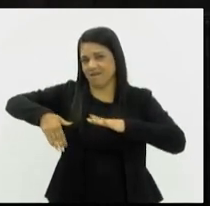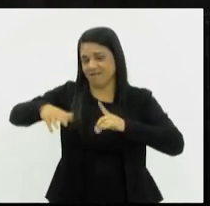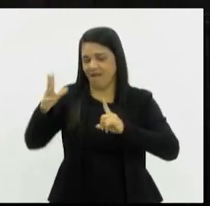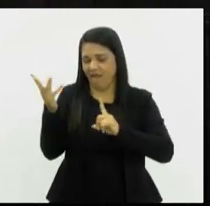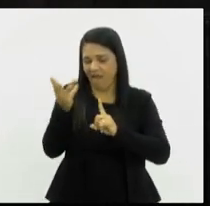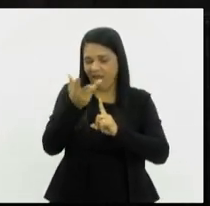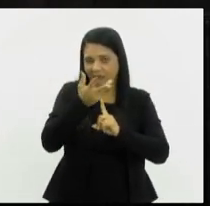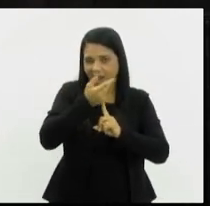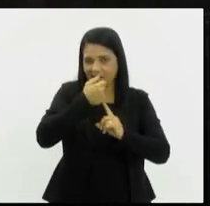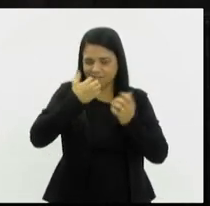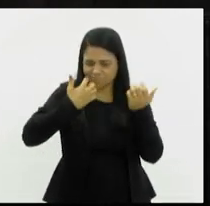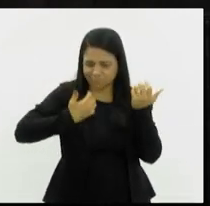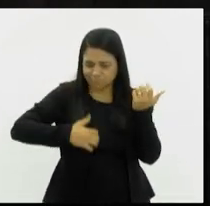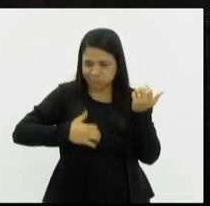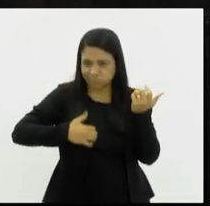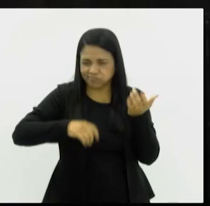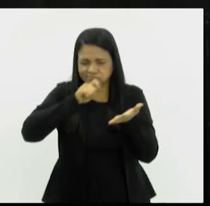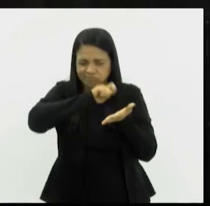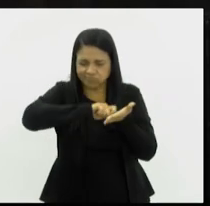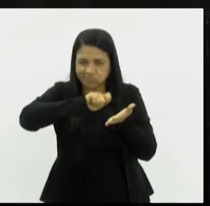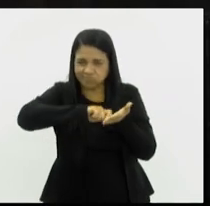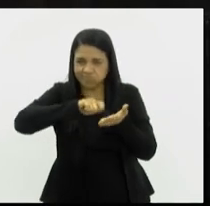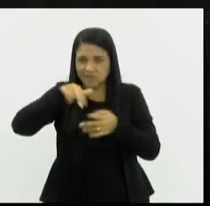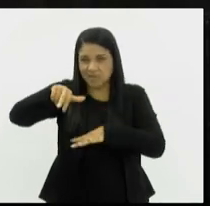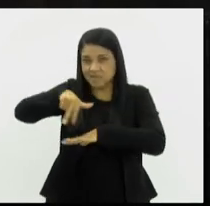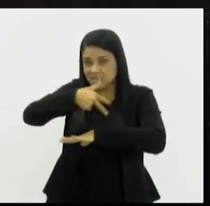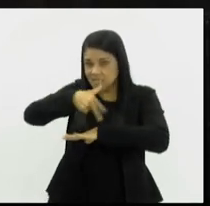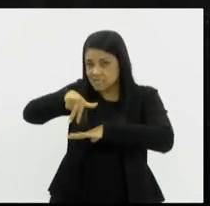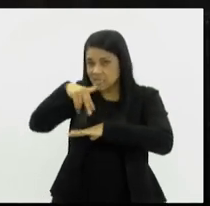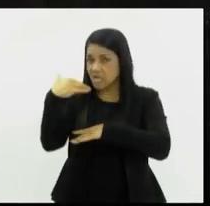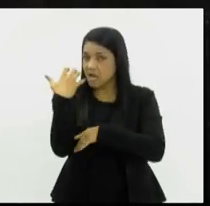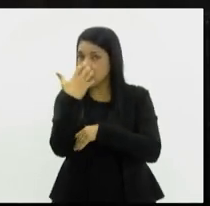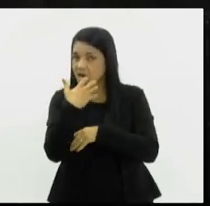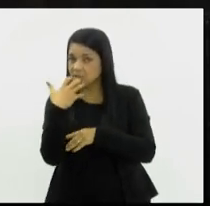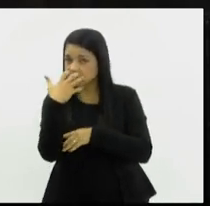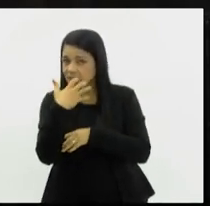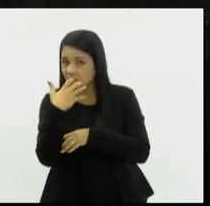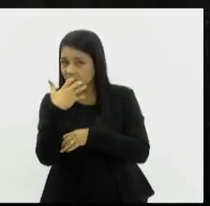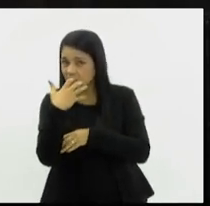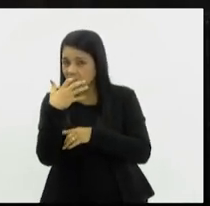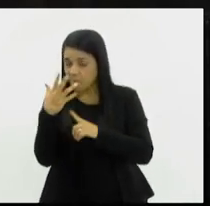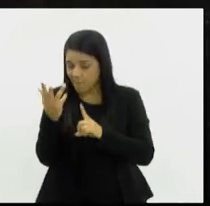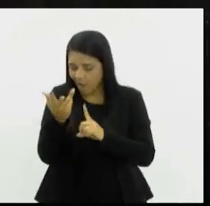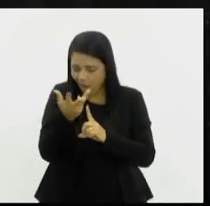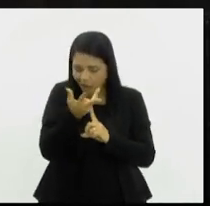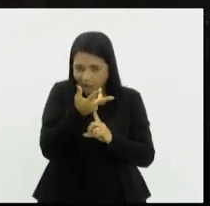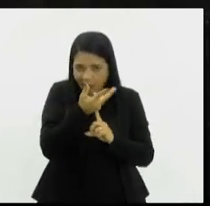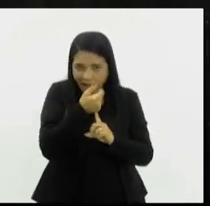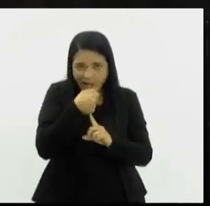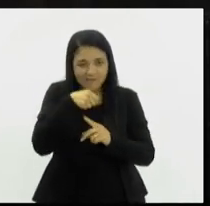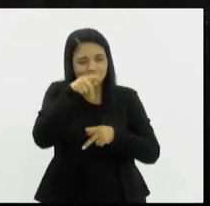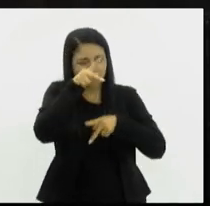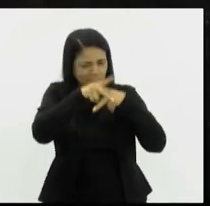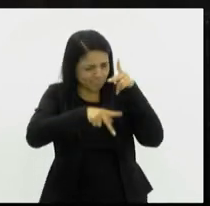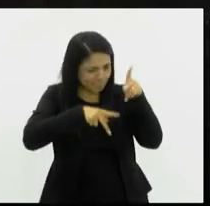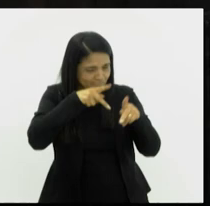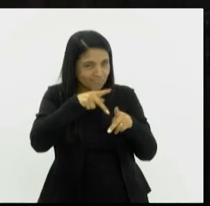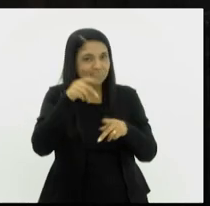de compor, dançar e cantar é uma arte que o povo